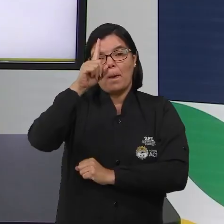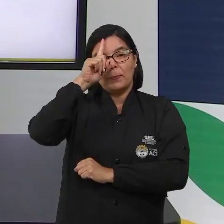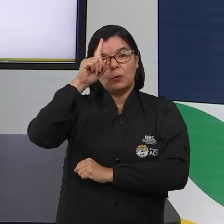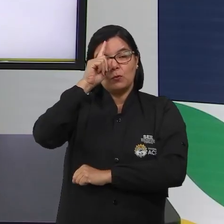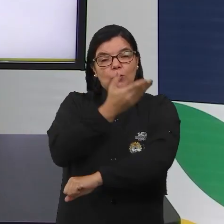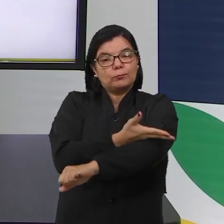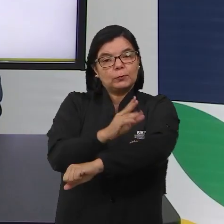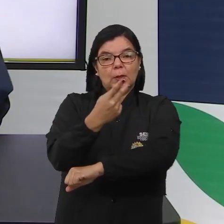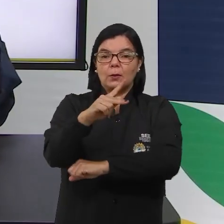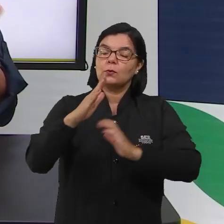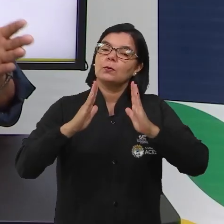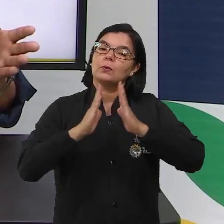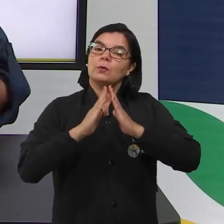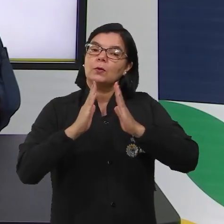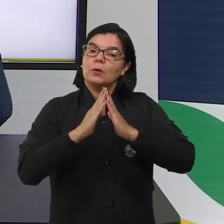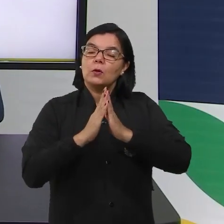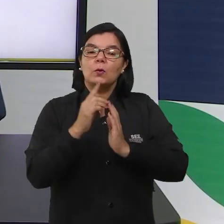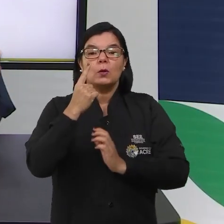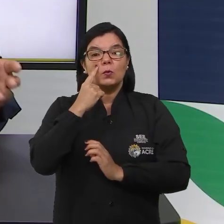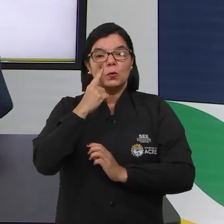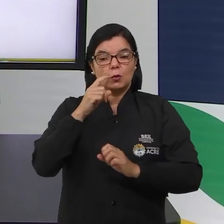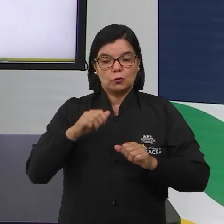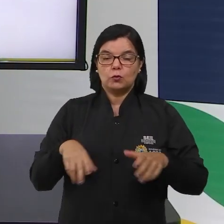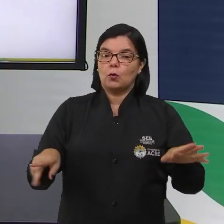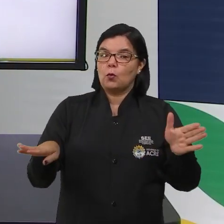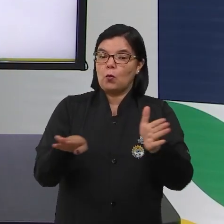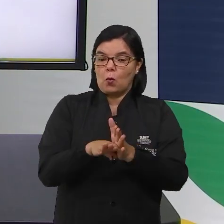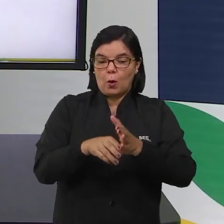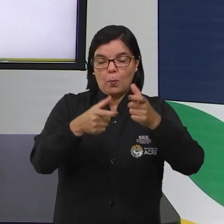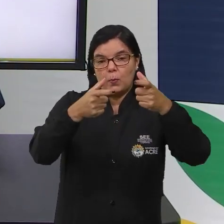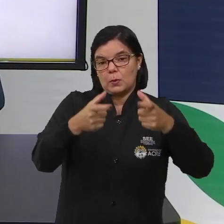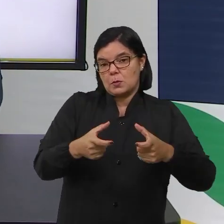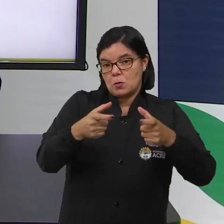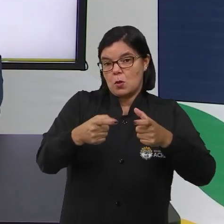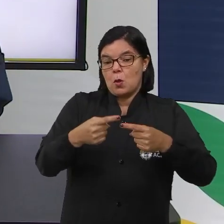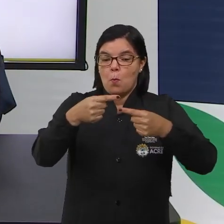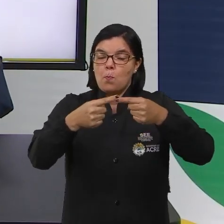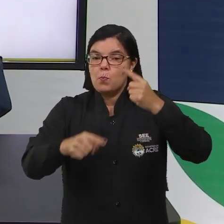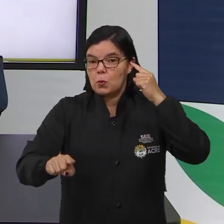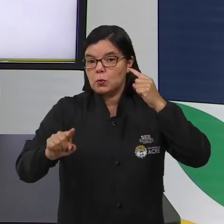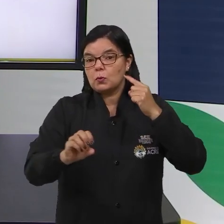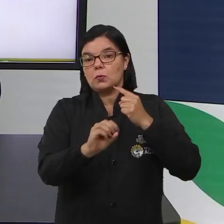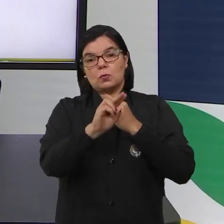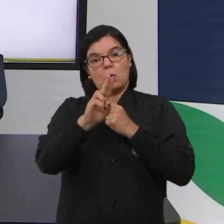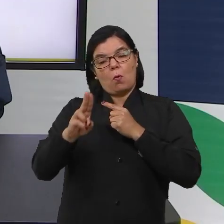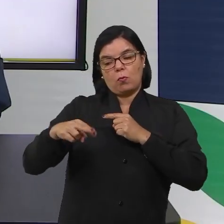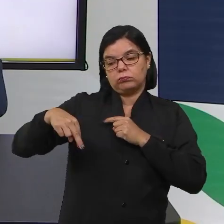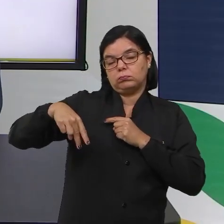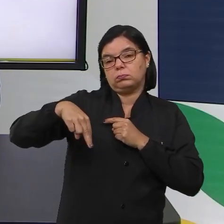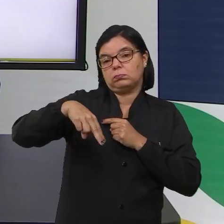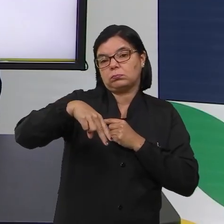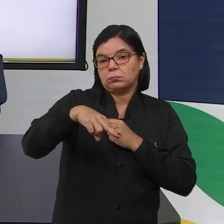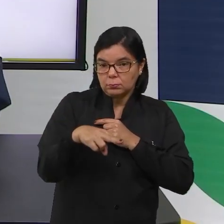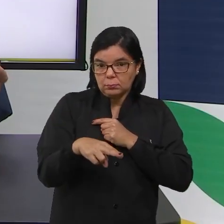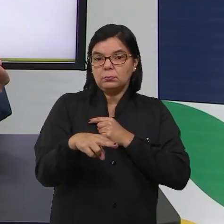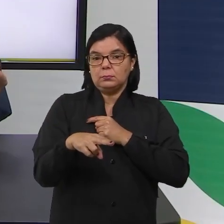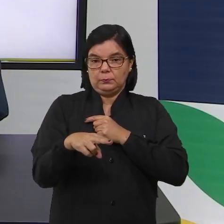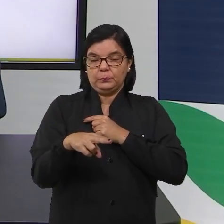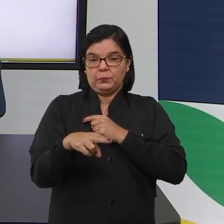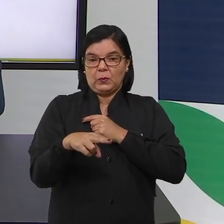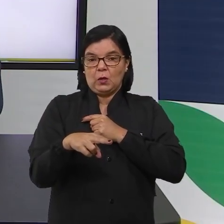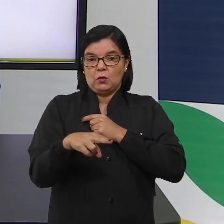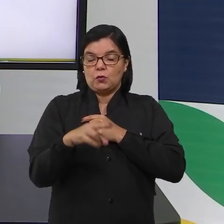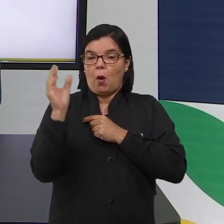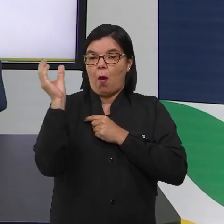dia aí na tua casa, quando você estaciona no local proibido ou quando você anda numa via com excesso